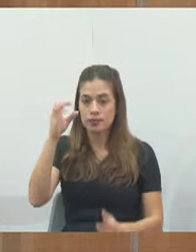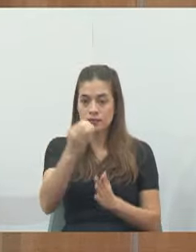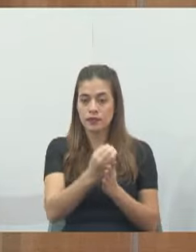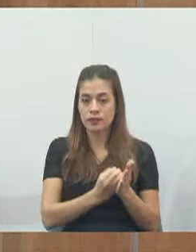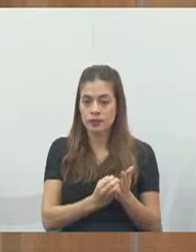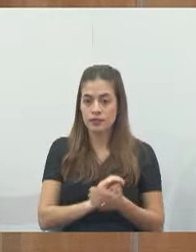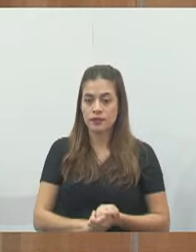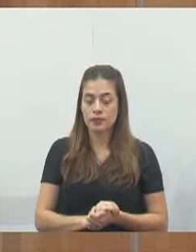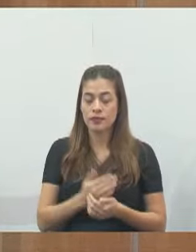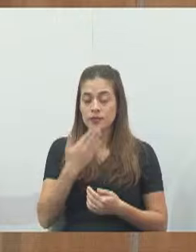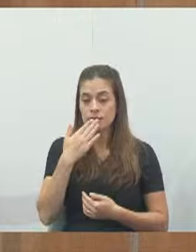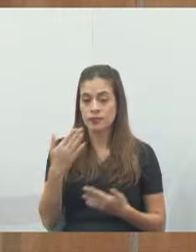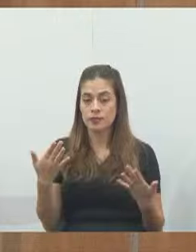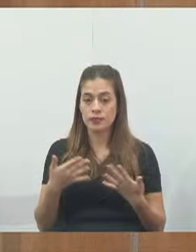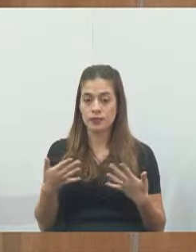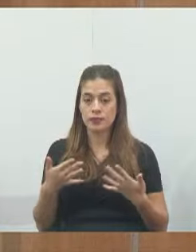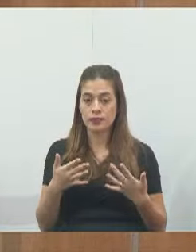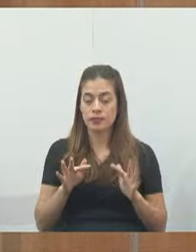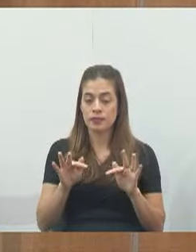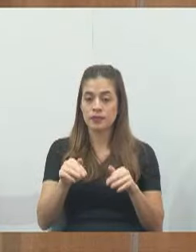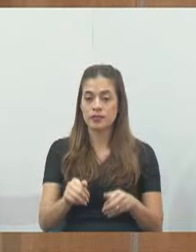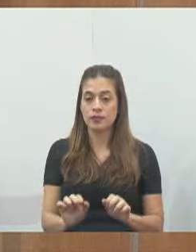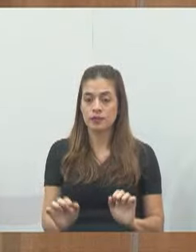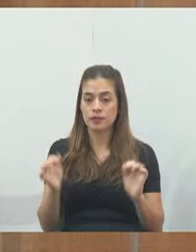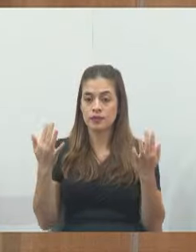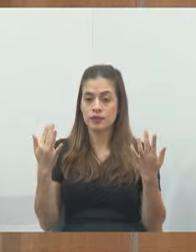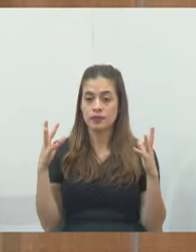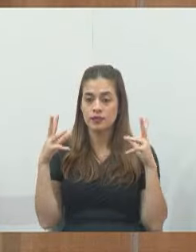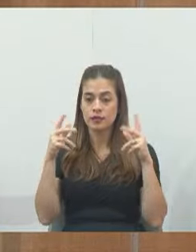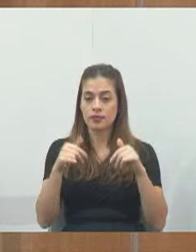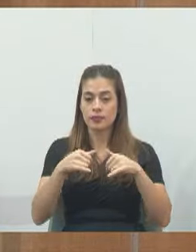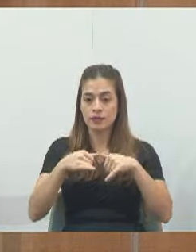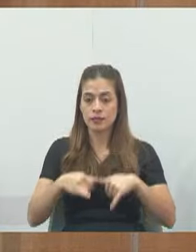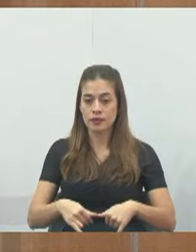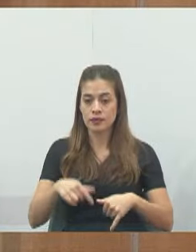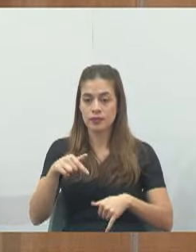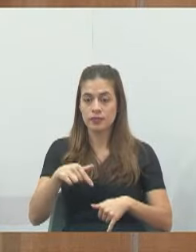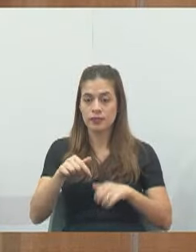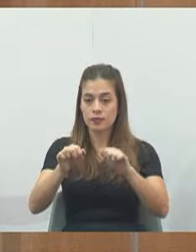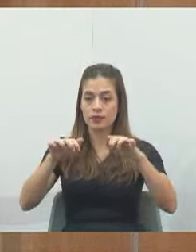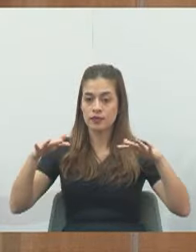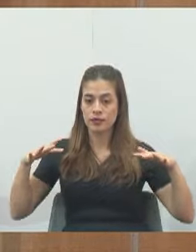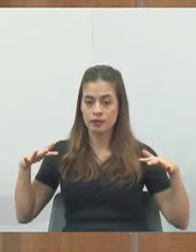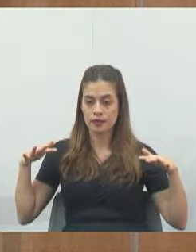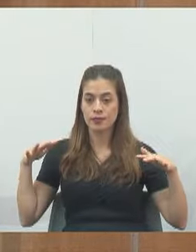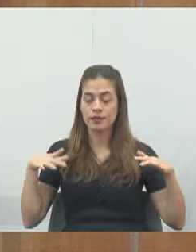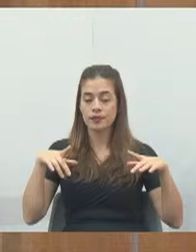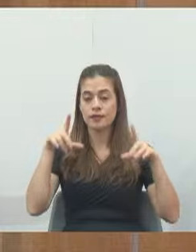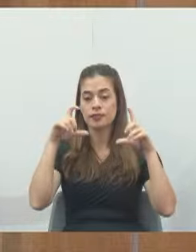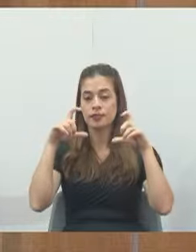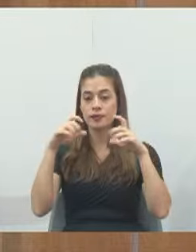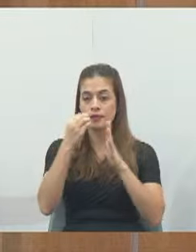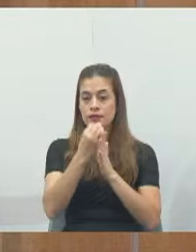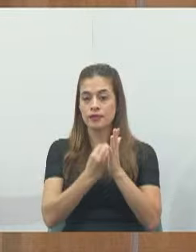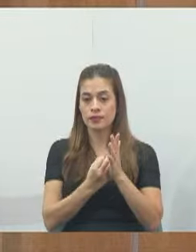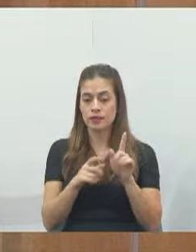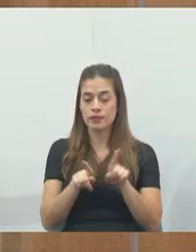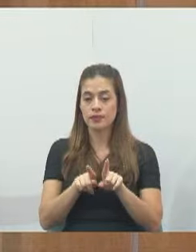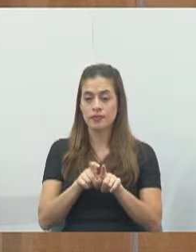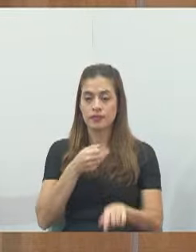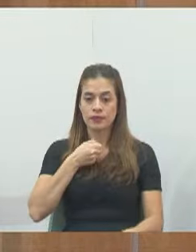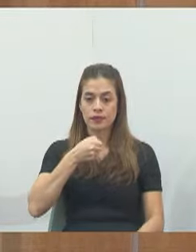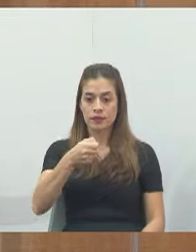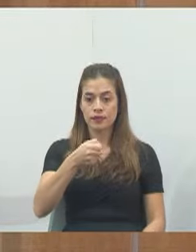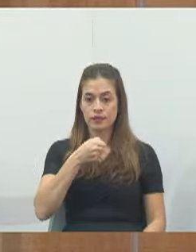oficial. Pedimos agora que, ao final deste evento, todos permaneçam aqui dentro desse plenário para que possamos fazer a foto oficial e também